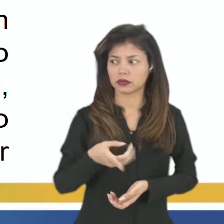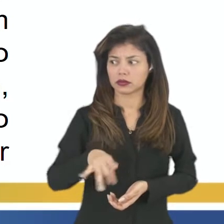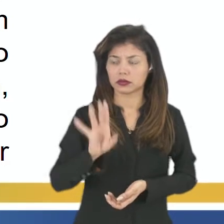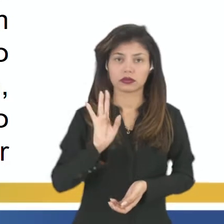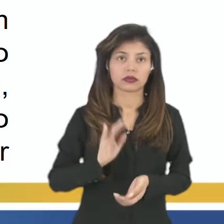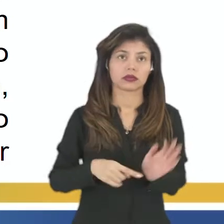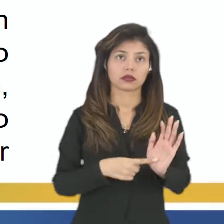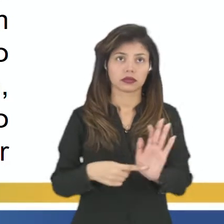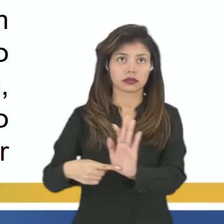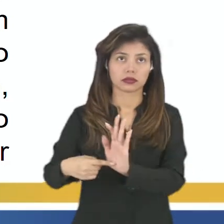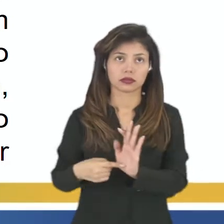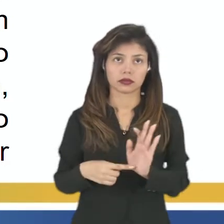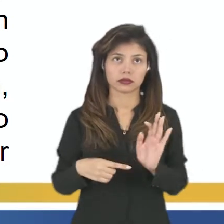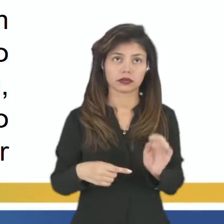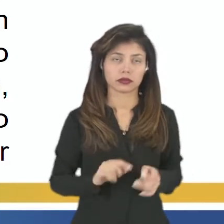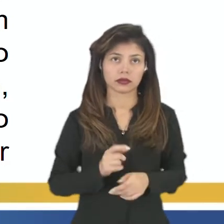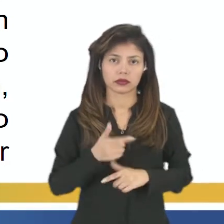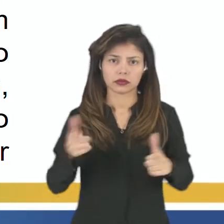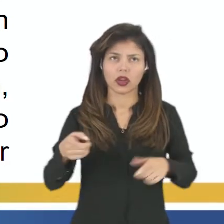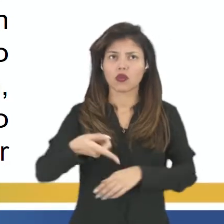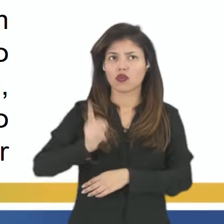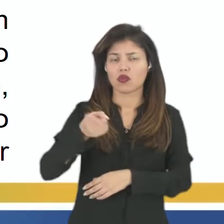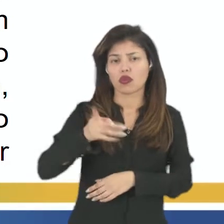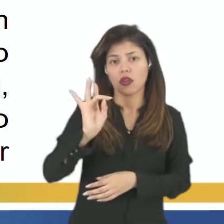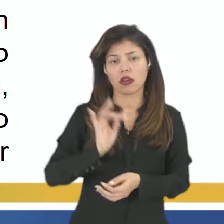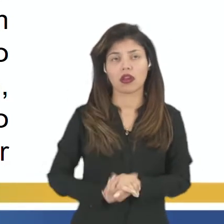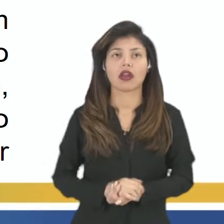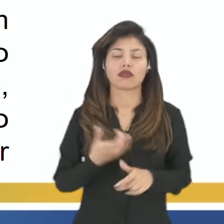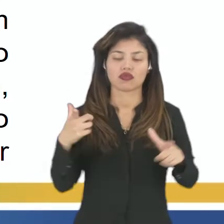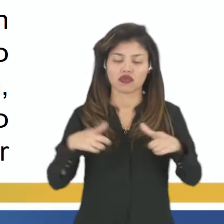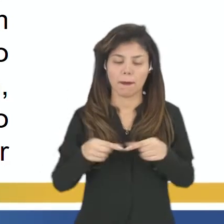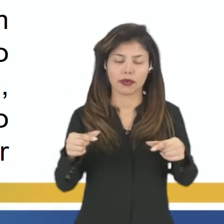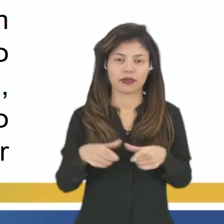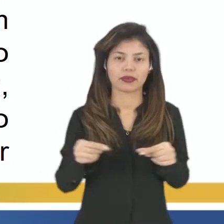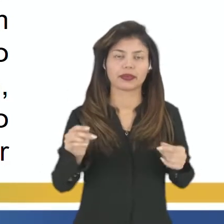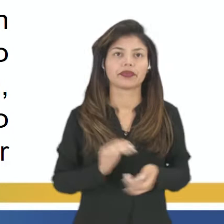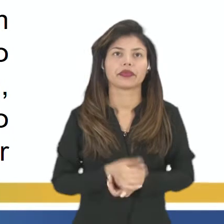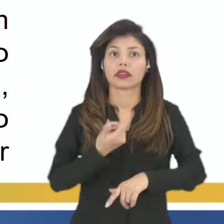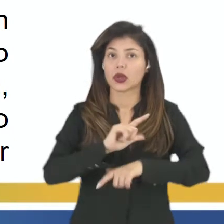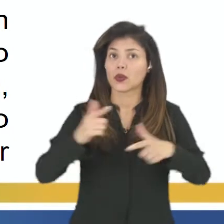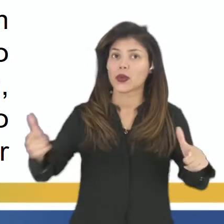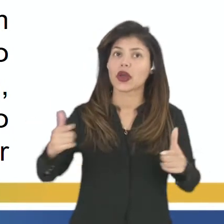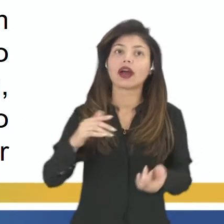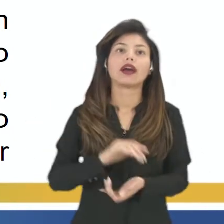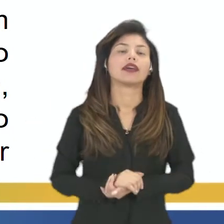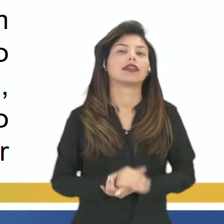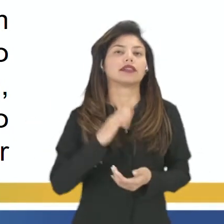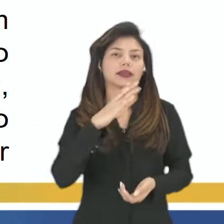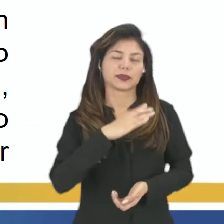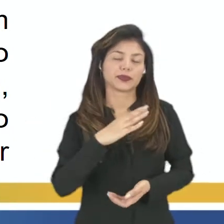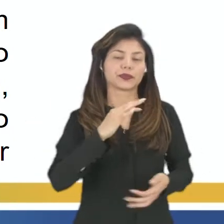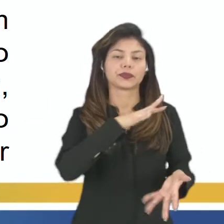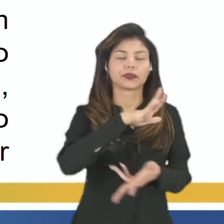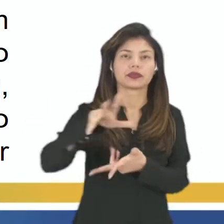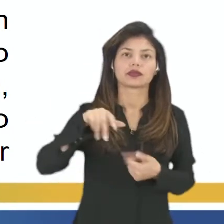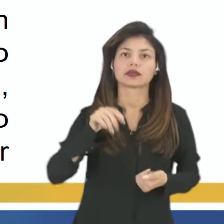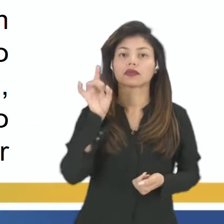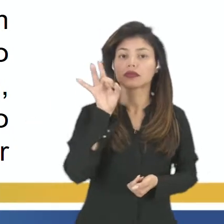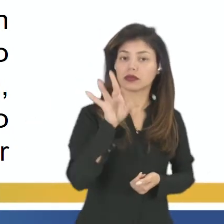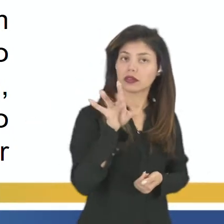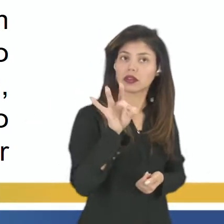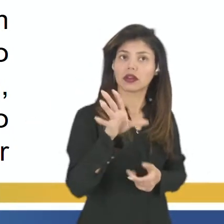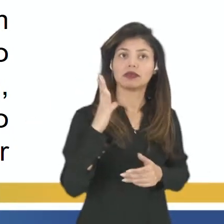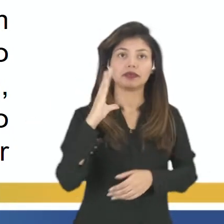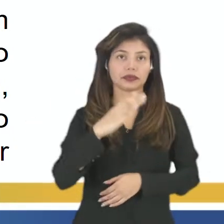fica localizado, né, em Tóquio, no Japão. A maior cidade do mundo, teoricamente, né, essa Tóquio, não é uma